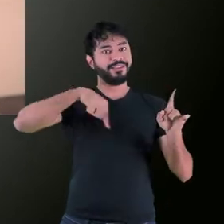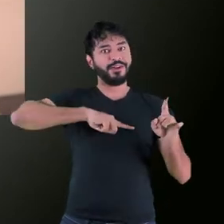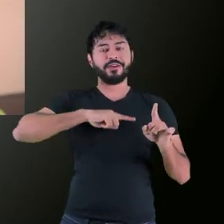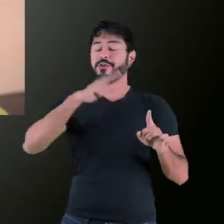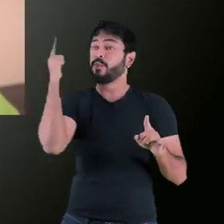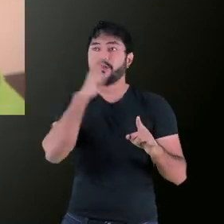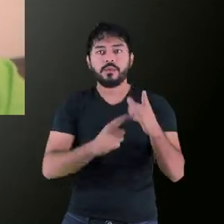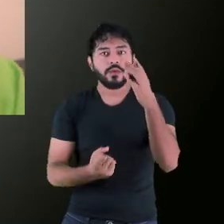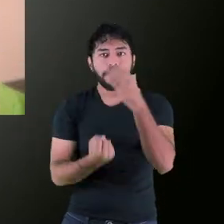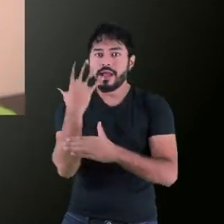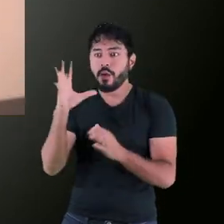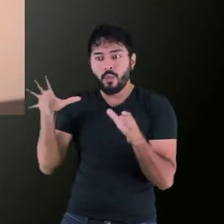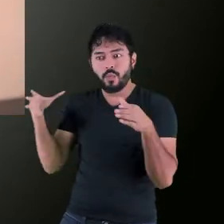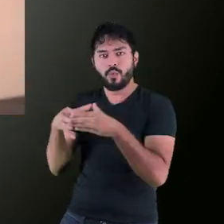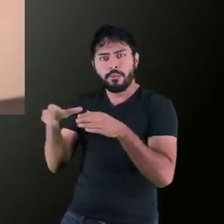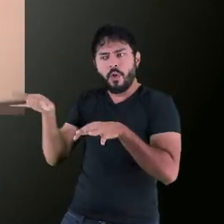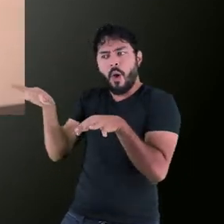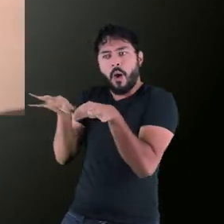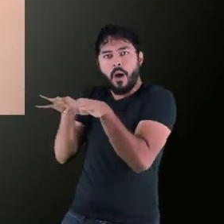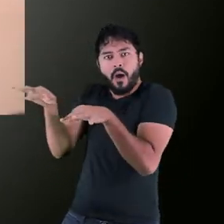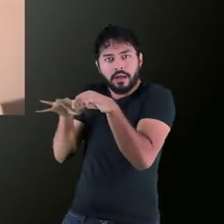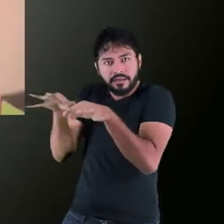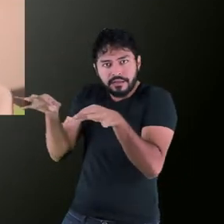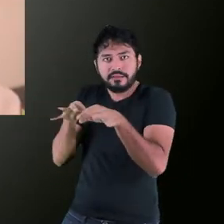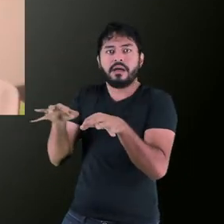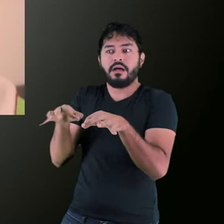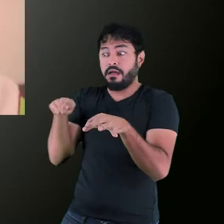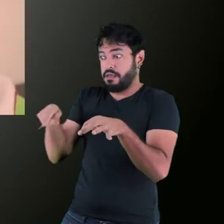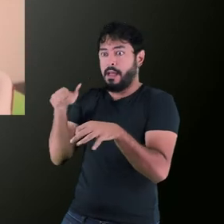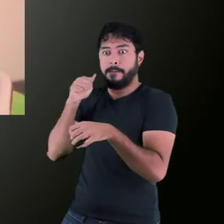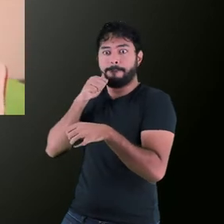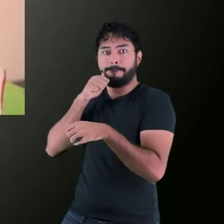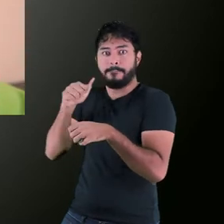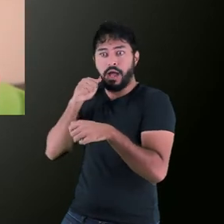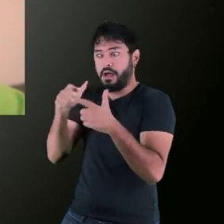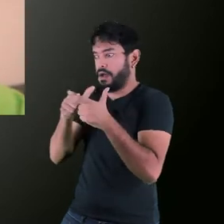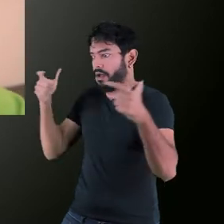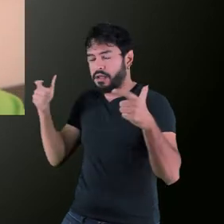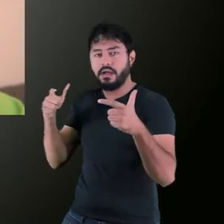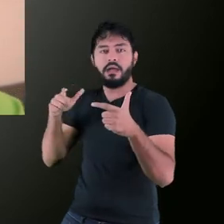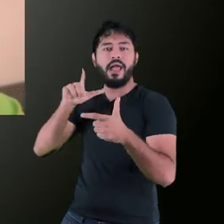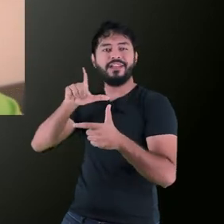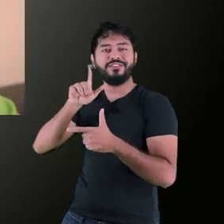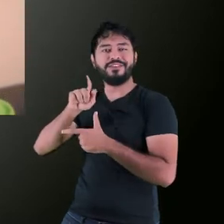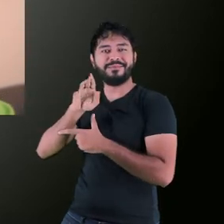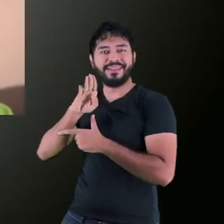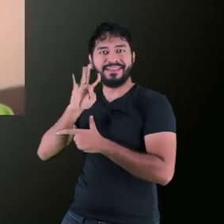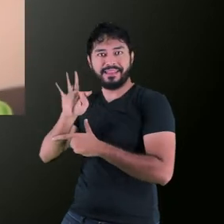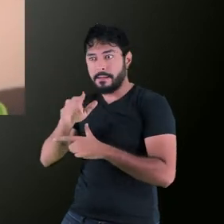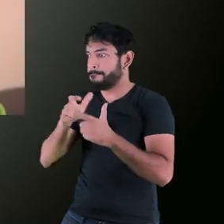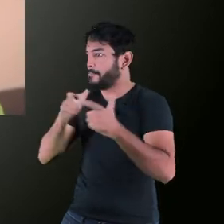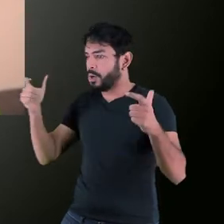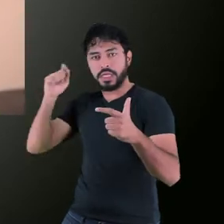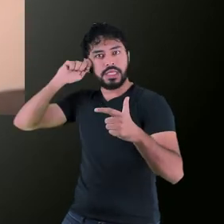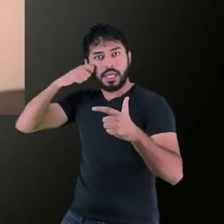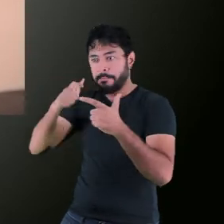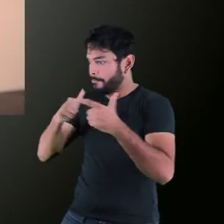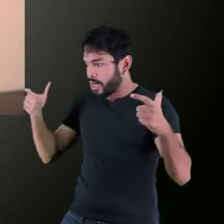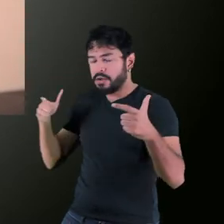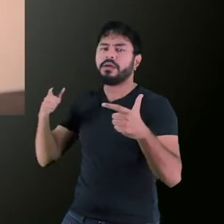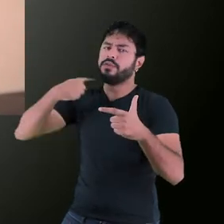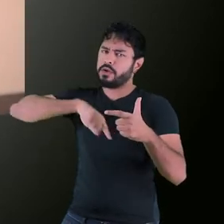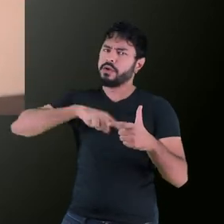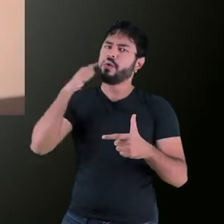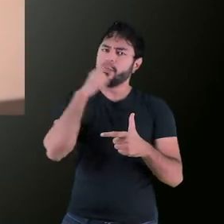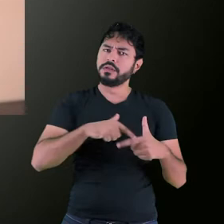chapa, conseguiu reorganizar uma chapa com mais pessoas LGBT, com mais mulheres, com mais negros, e a gente tem conseguido trazer ações. Eu acho